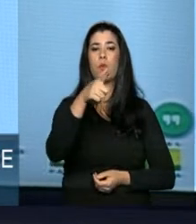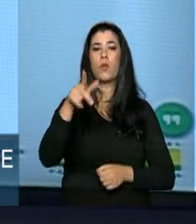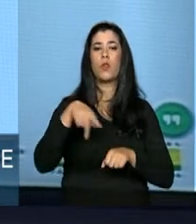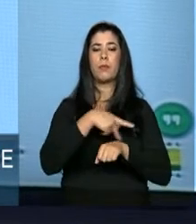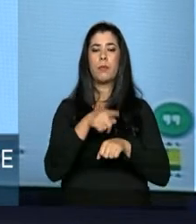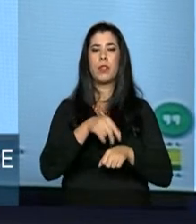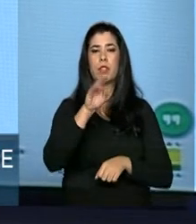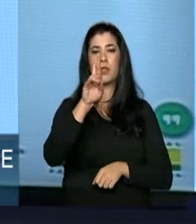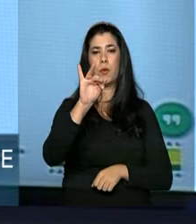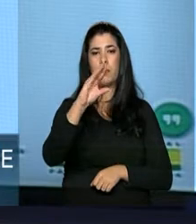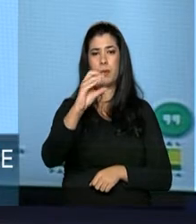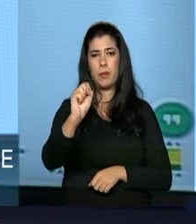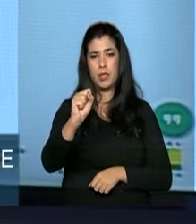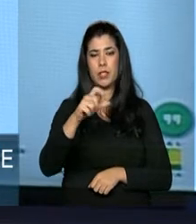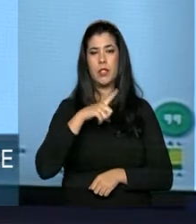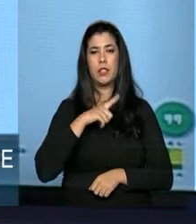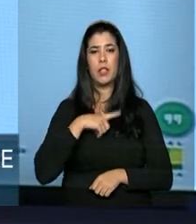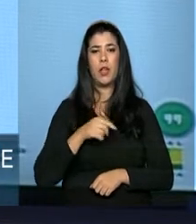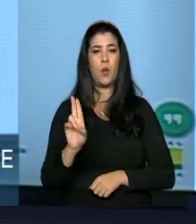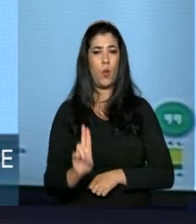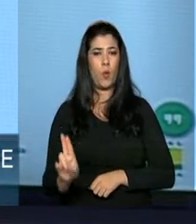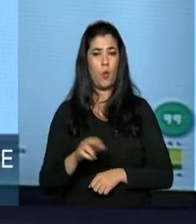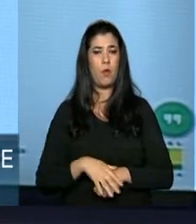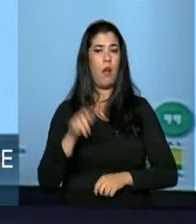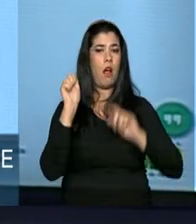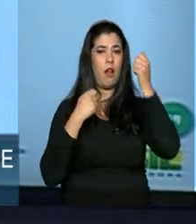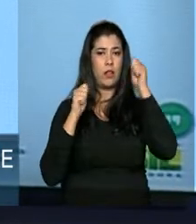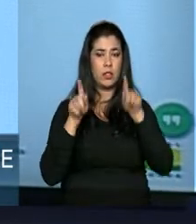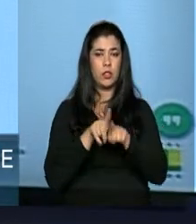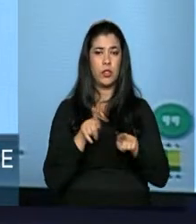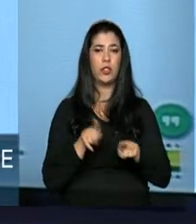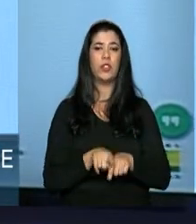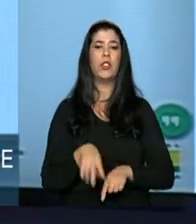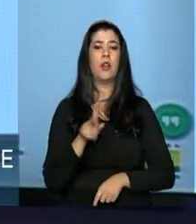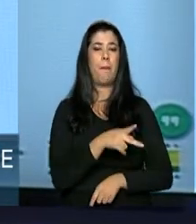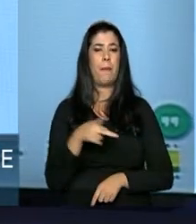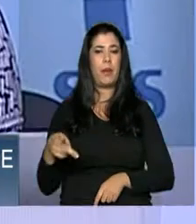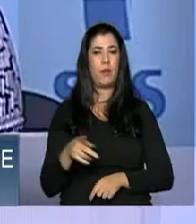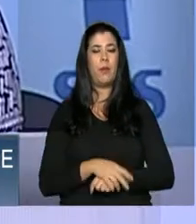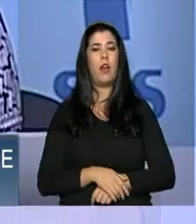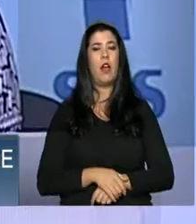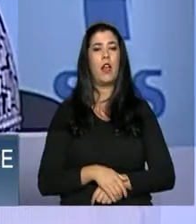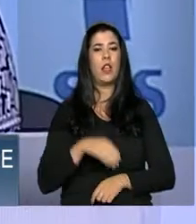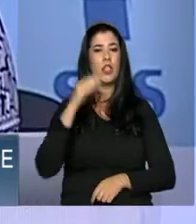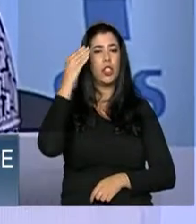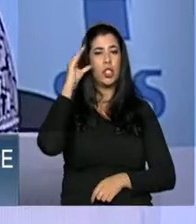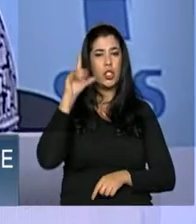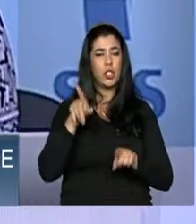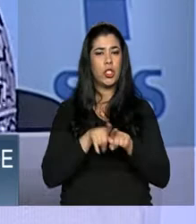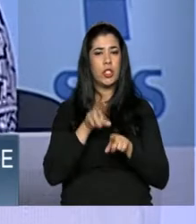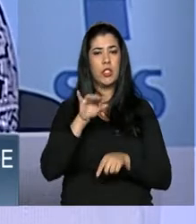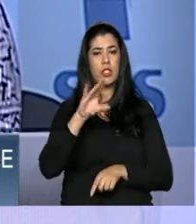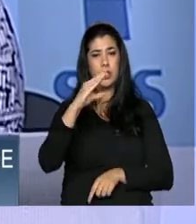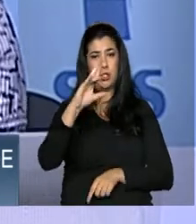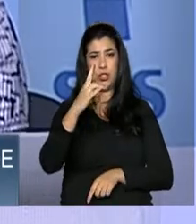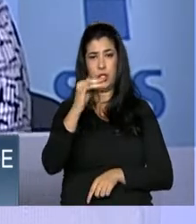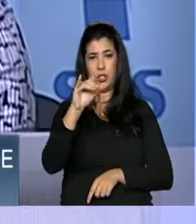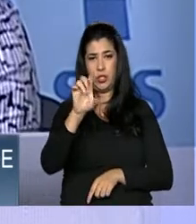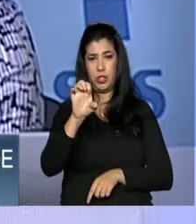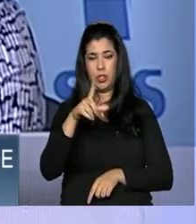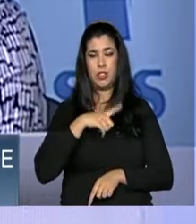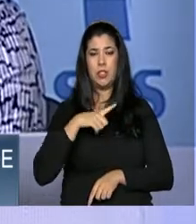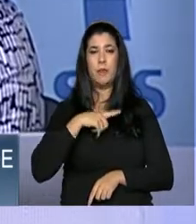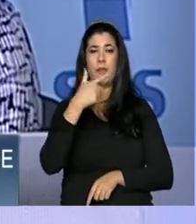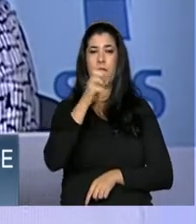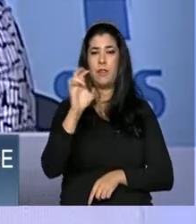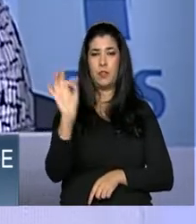Uruguai 19,5, Argentina 20,5, Paraguai 22, Chile 25. Bem, há outro dado